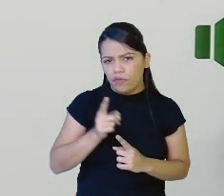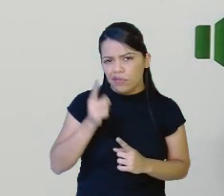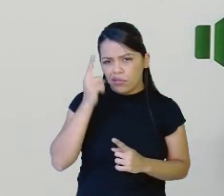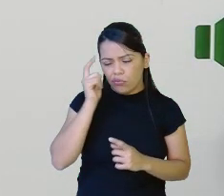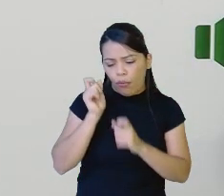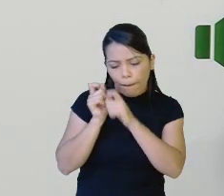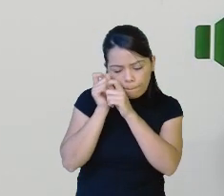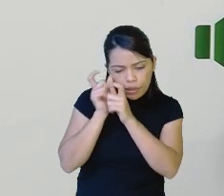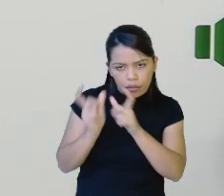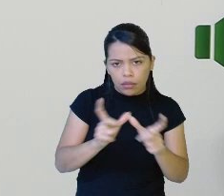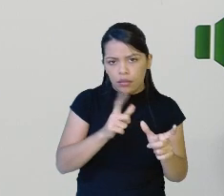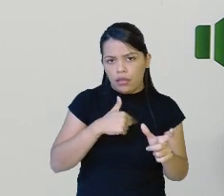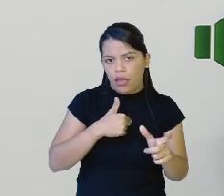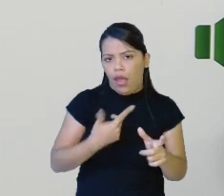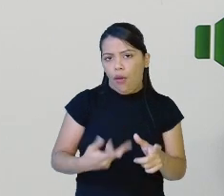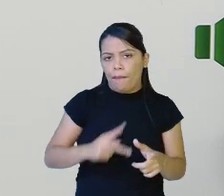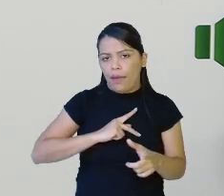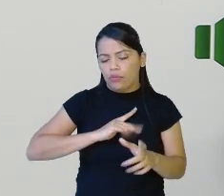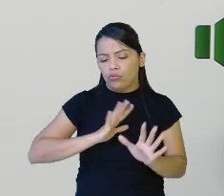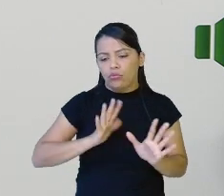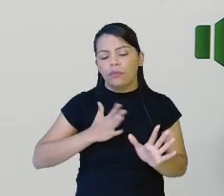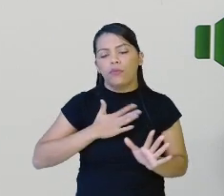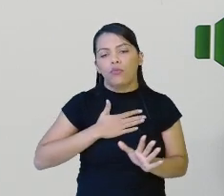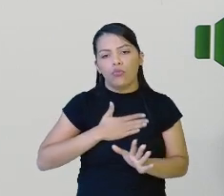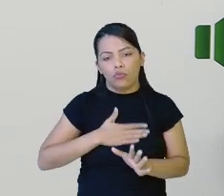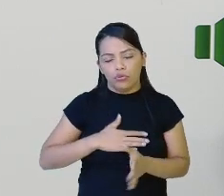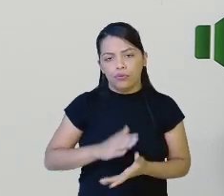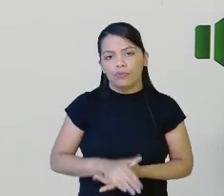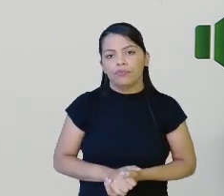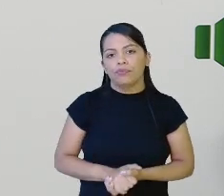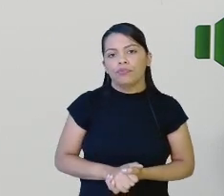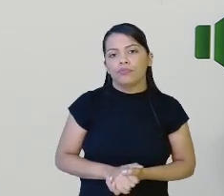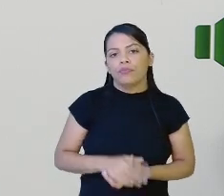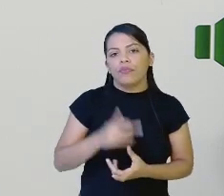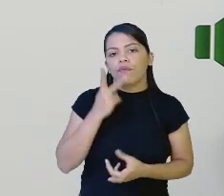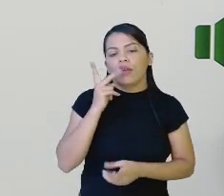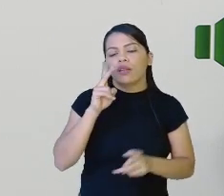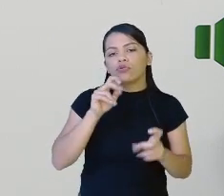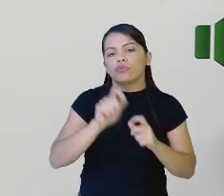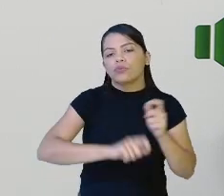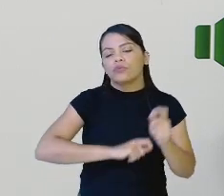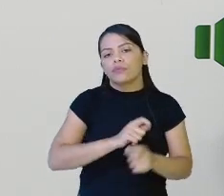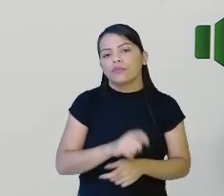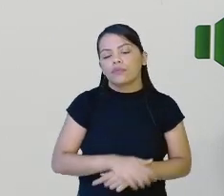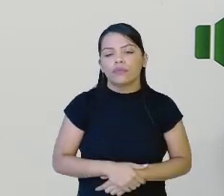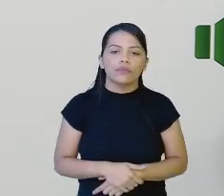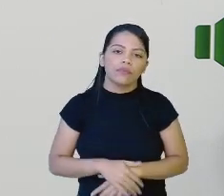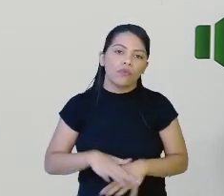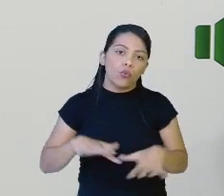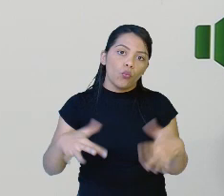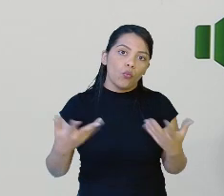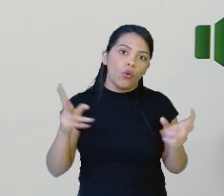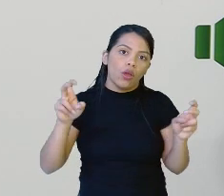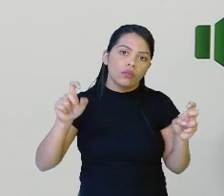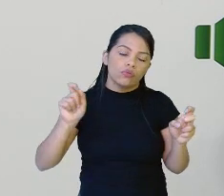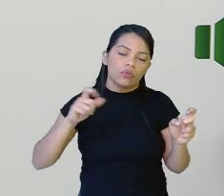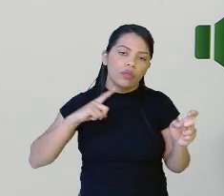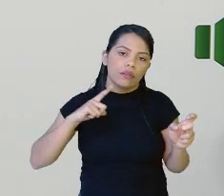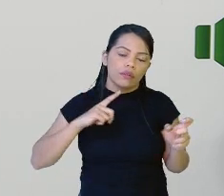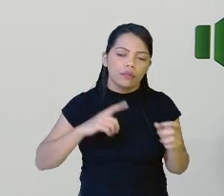interessante? Eu, particularmente, gostei muito. Ela fala sobre o quê? Que assunto ela abordou